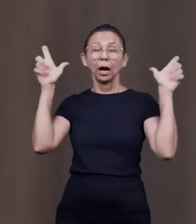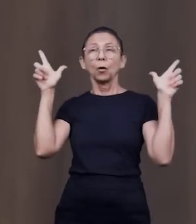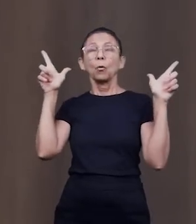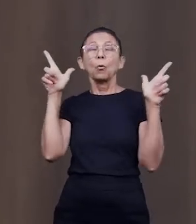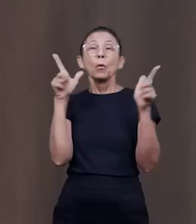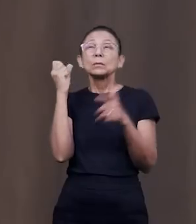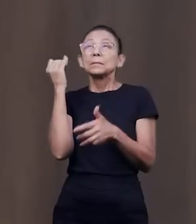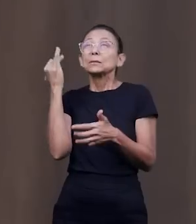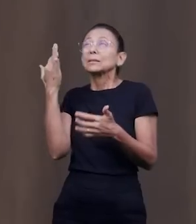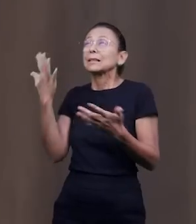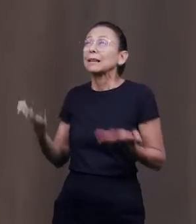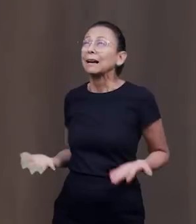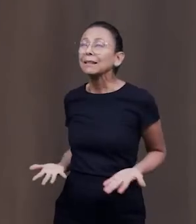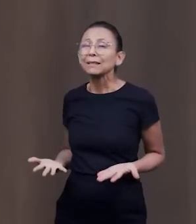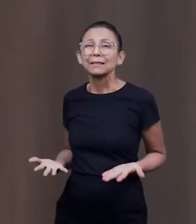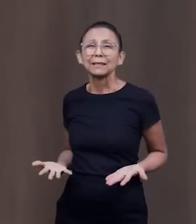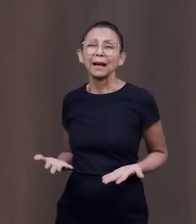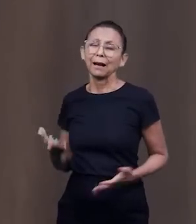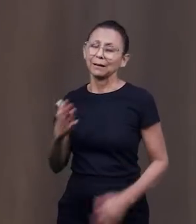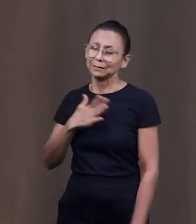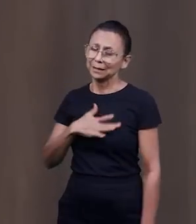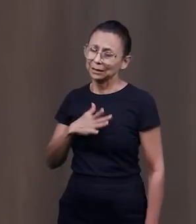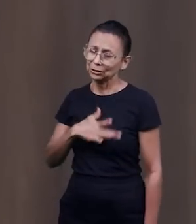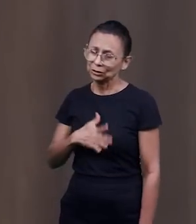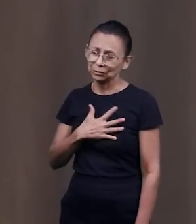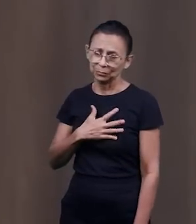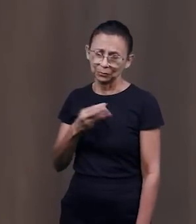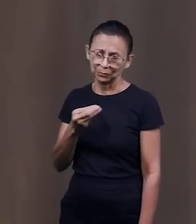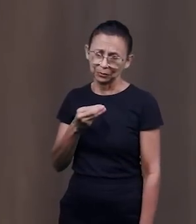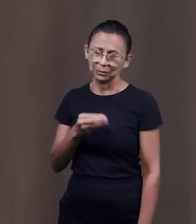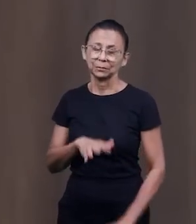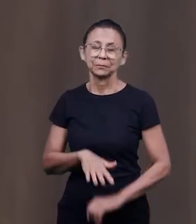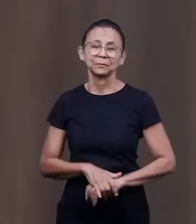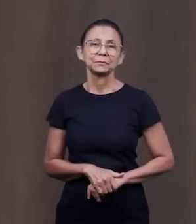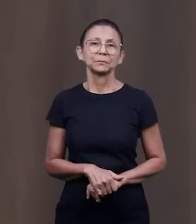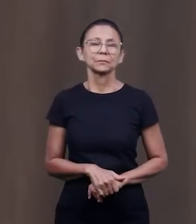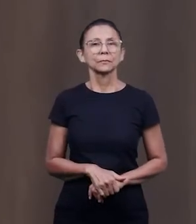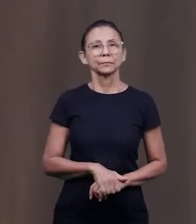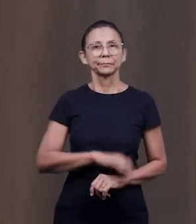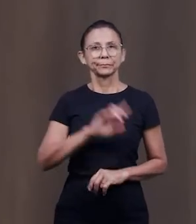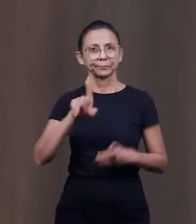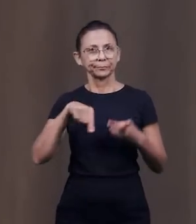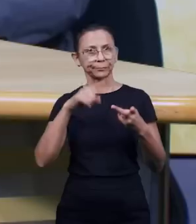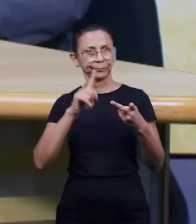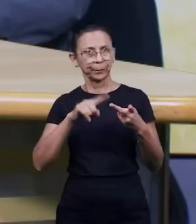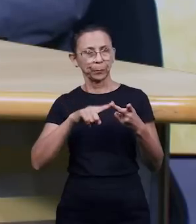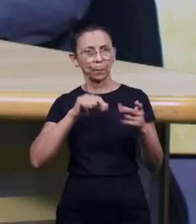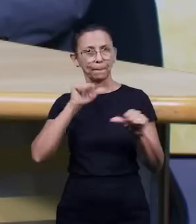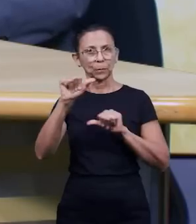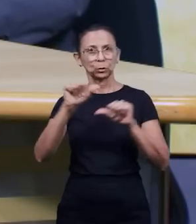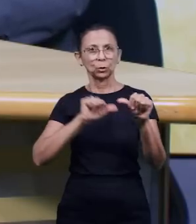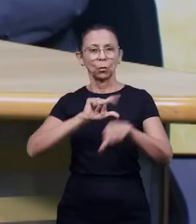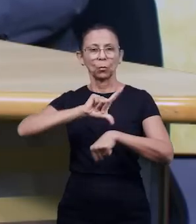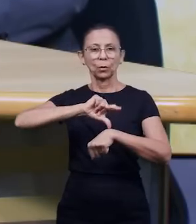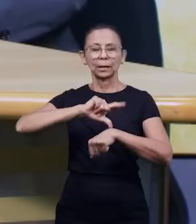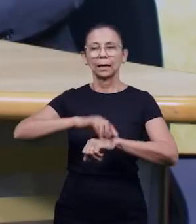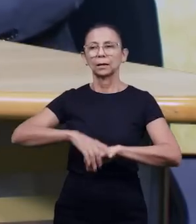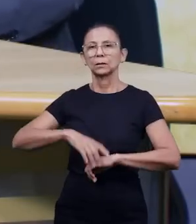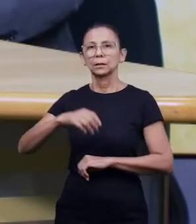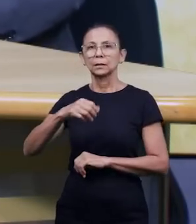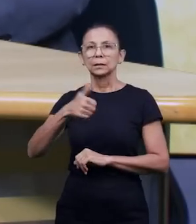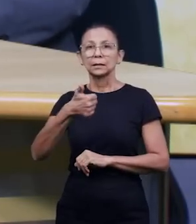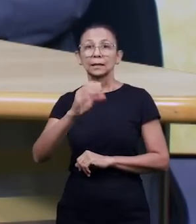aquelas pessoas que não vinham na escola bíblica porque era 8 horas da manhã e não queria acordar as crianças, porque as crianças